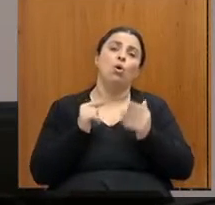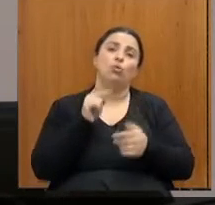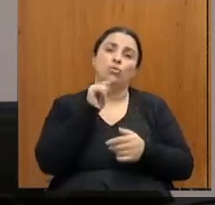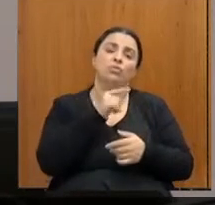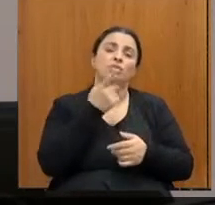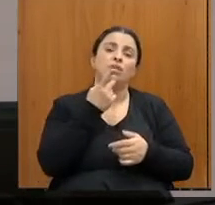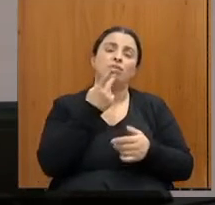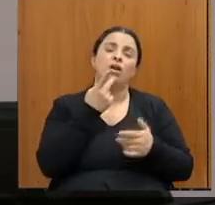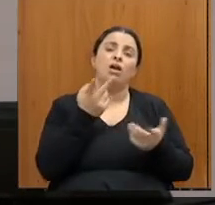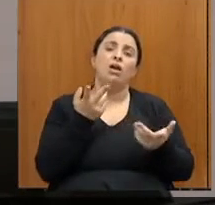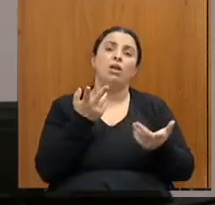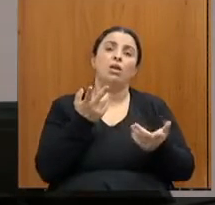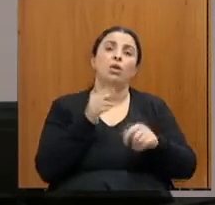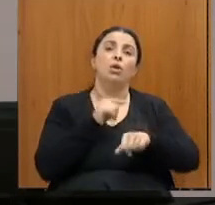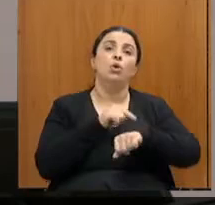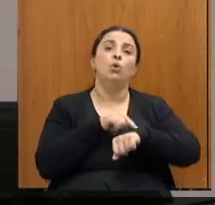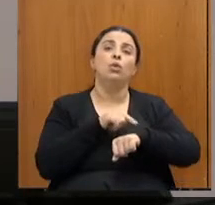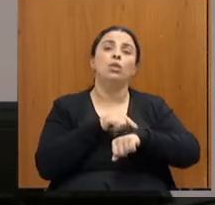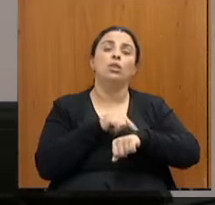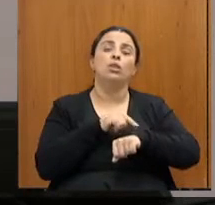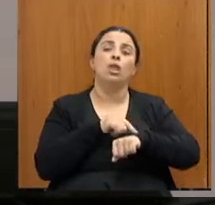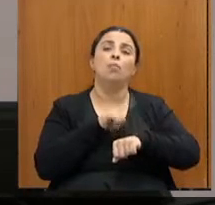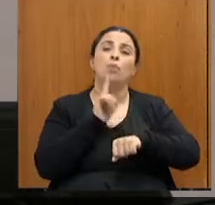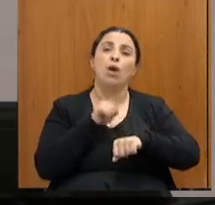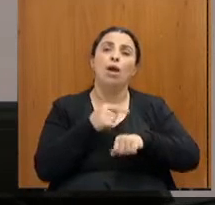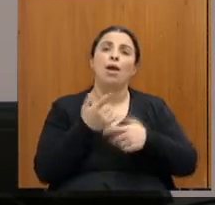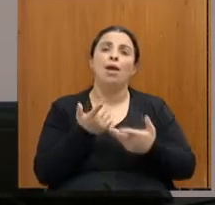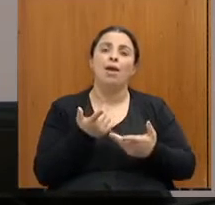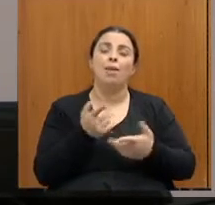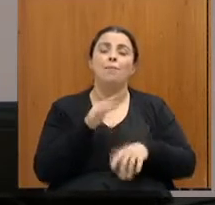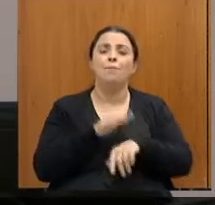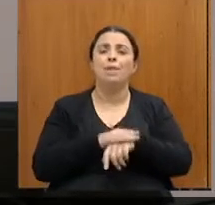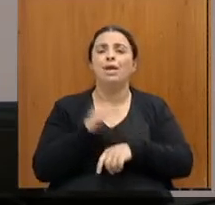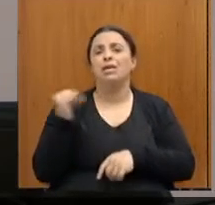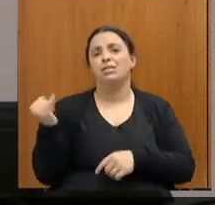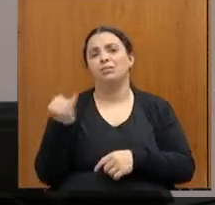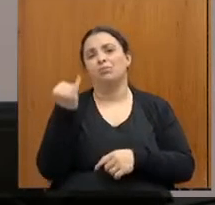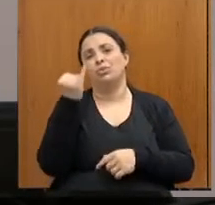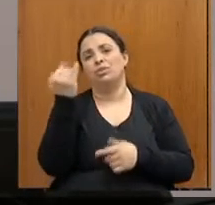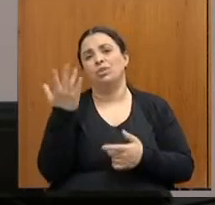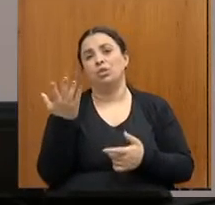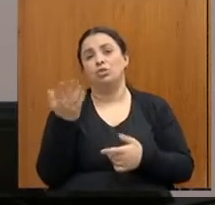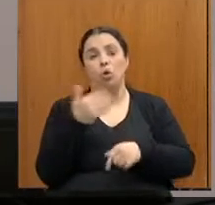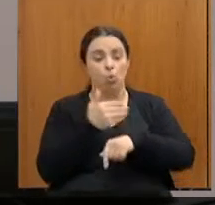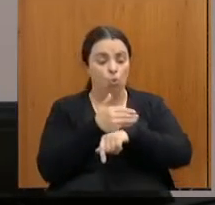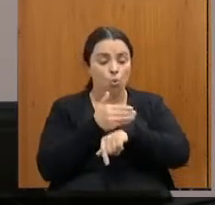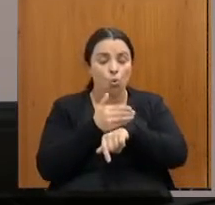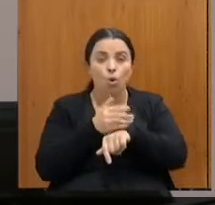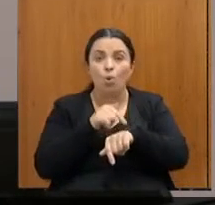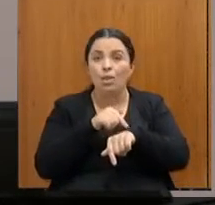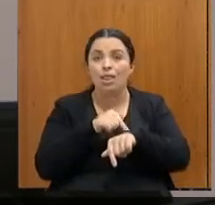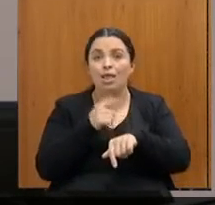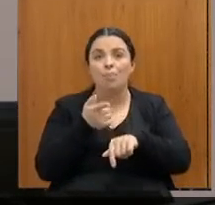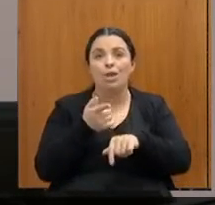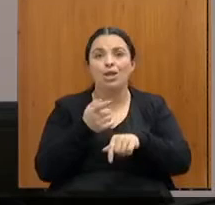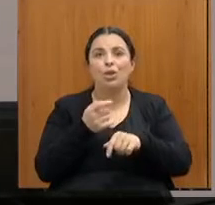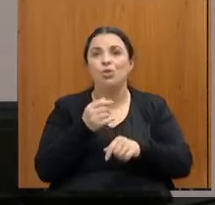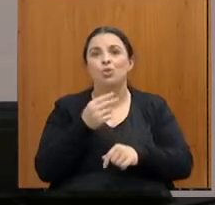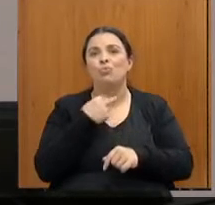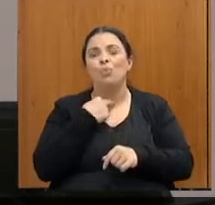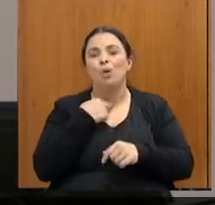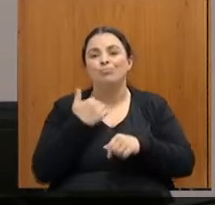senhor diz que o tempo é uma matéria-prima mais preciosa que a matéria-prima que não se recupera e